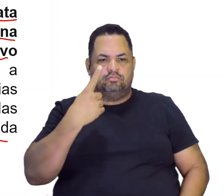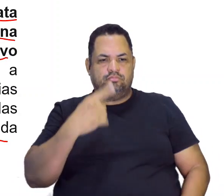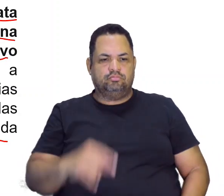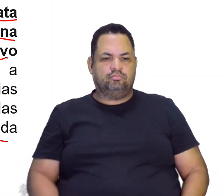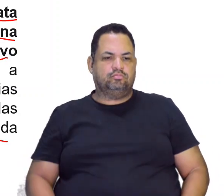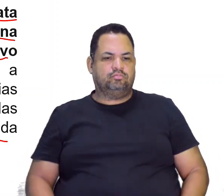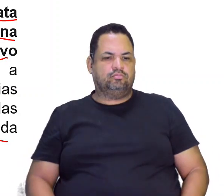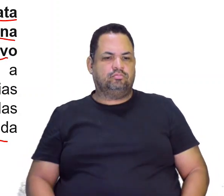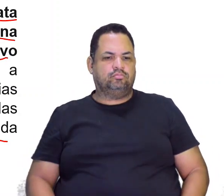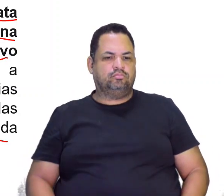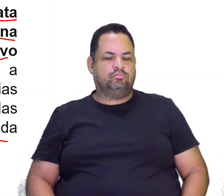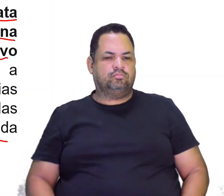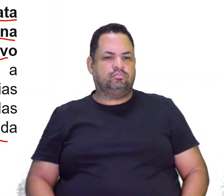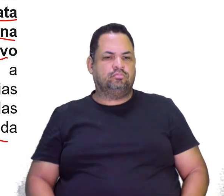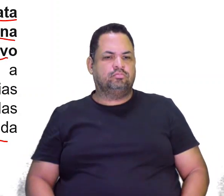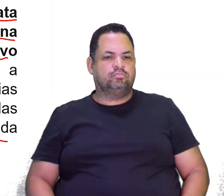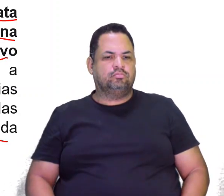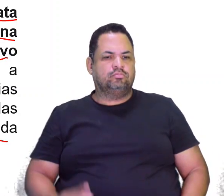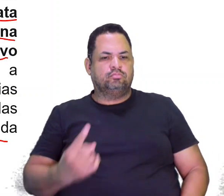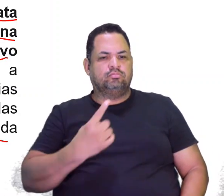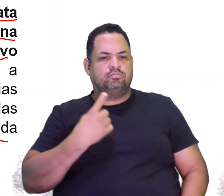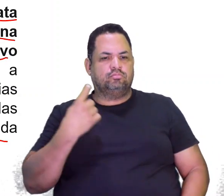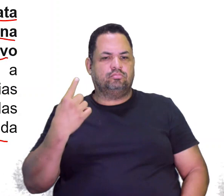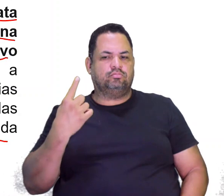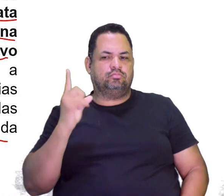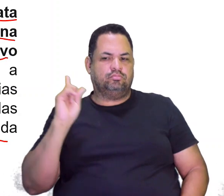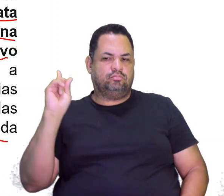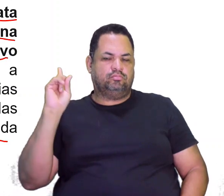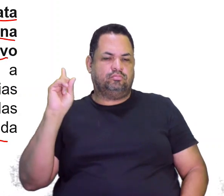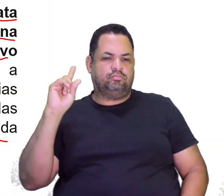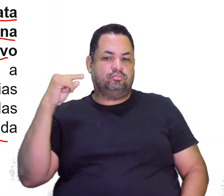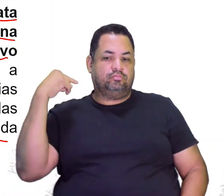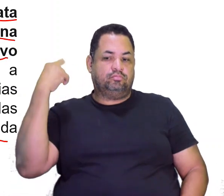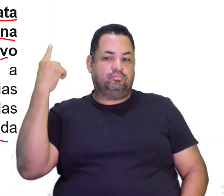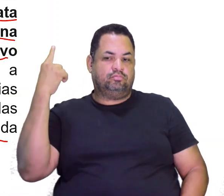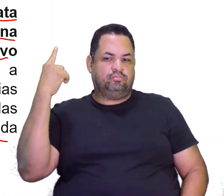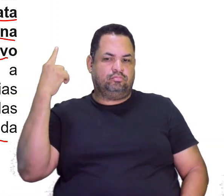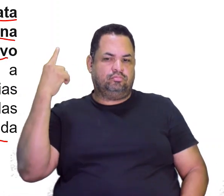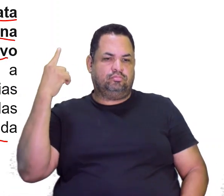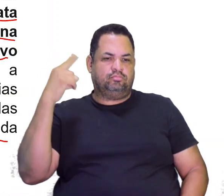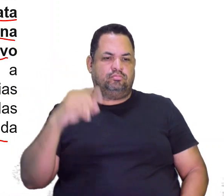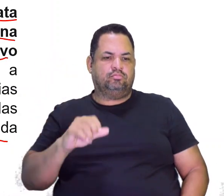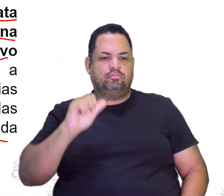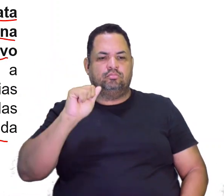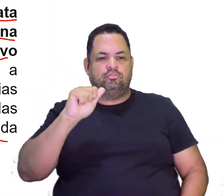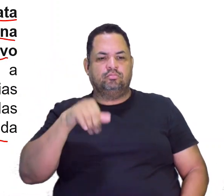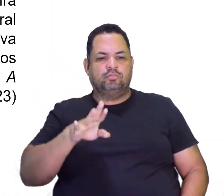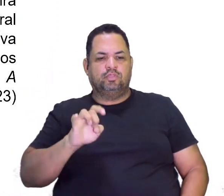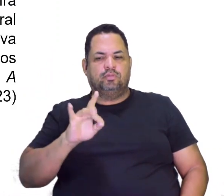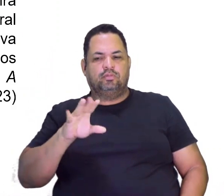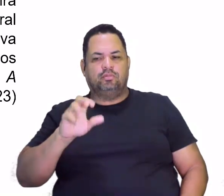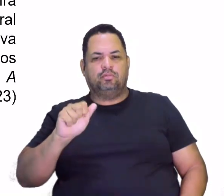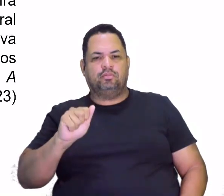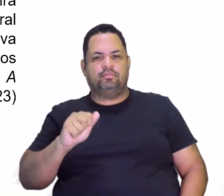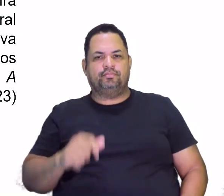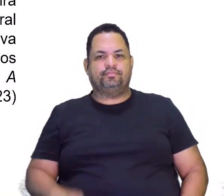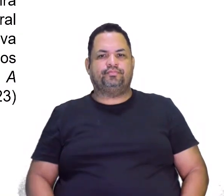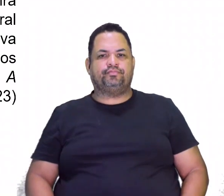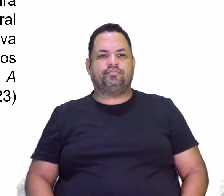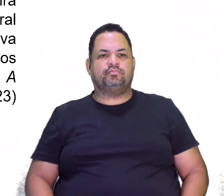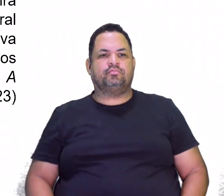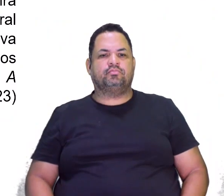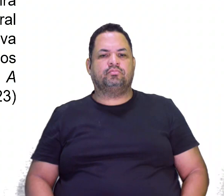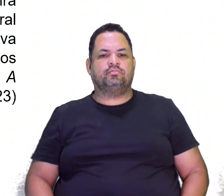e aqui do outro lado aqui nós temos esse outro quadro aqui que é o antropofagia l que nós vamos ver um